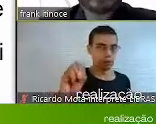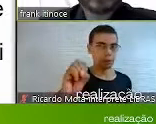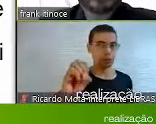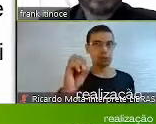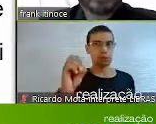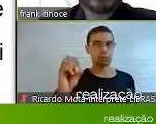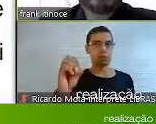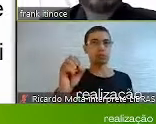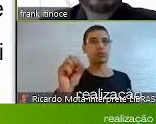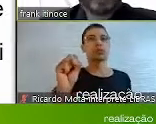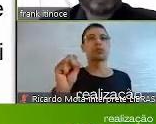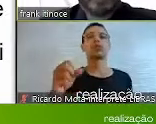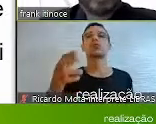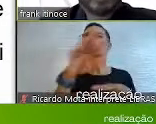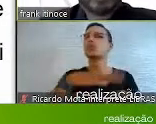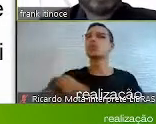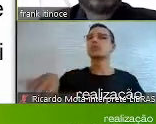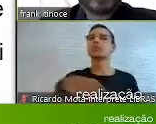falou bastante sobre isso.